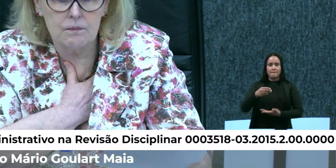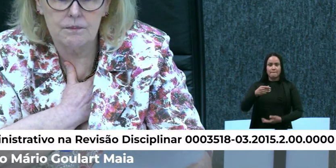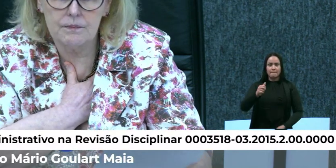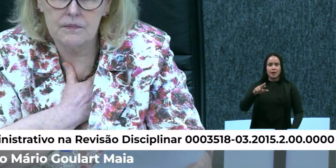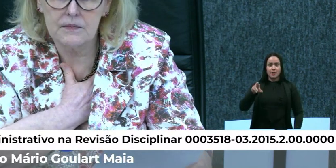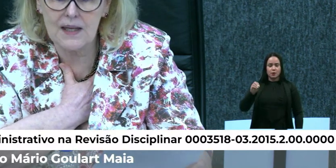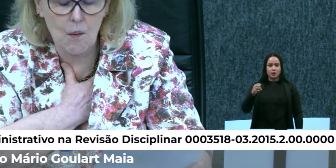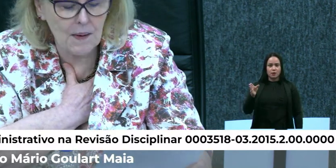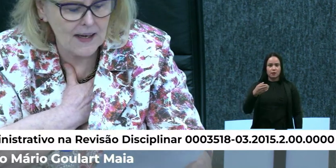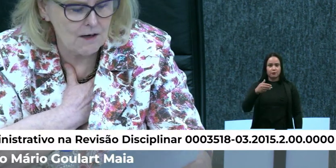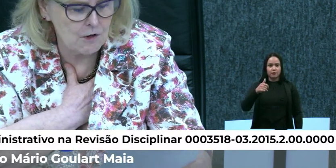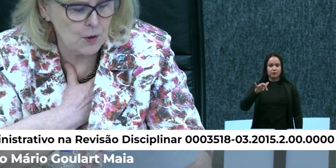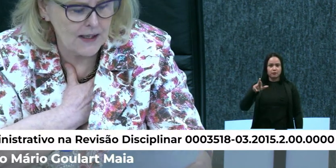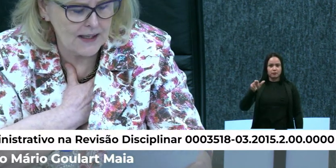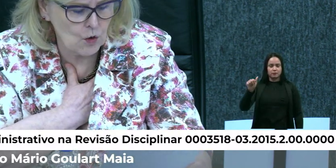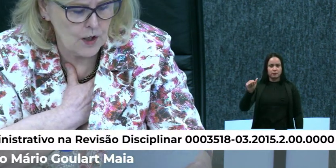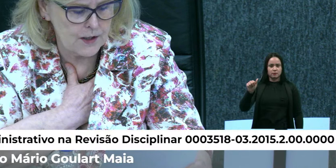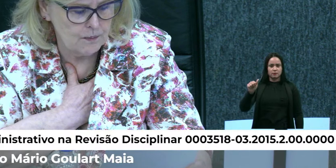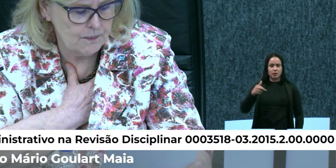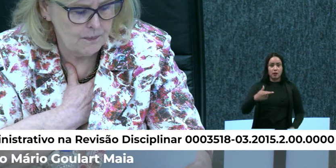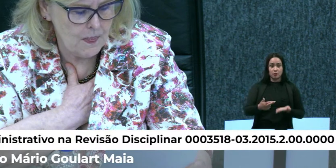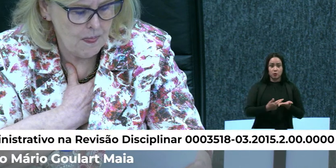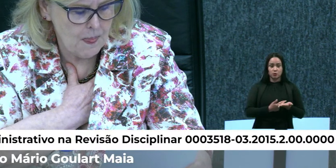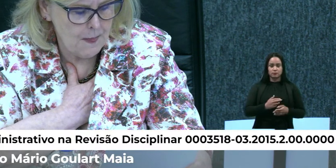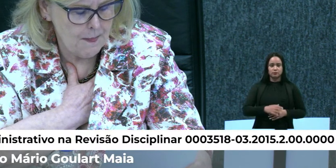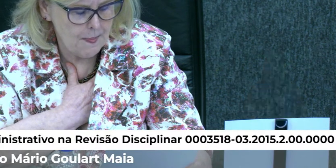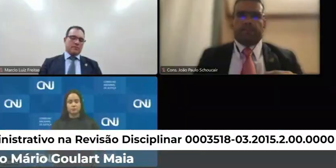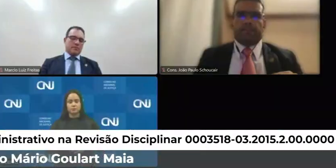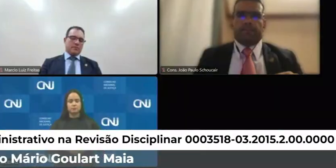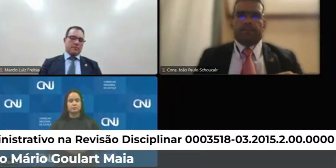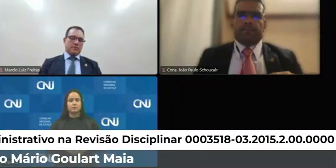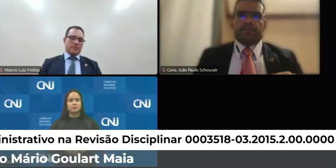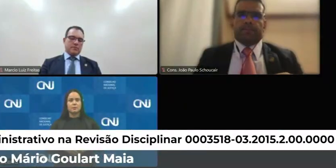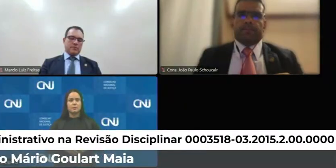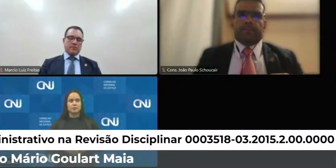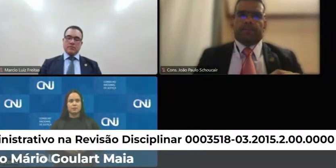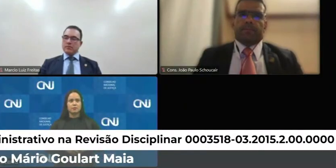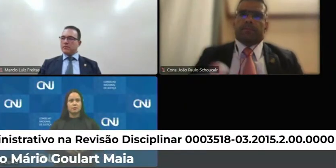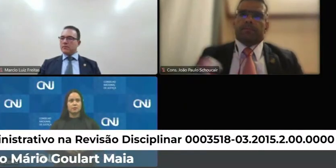Maia, está com a palavra para o relatório.